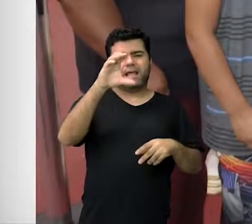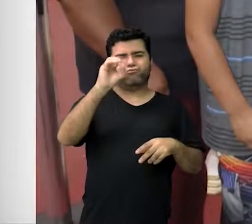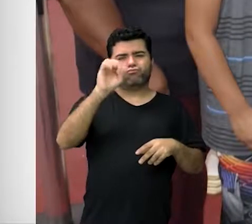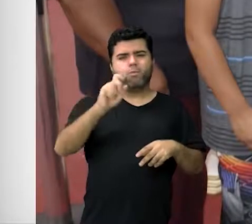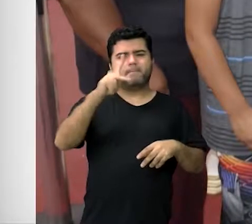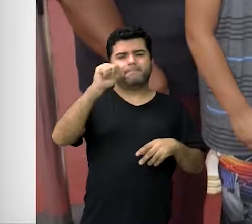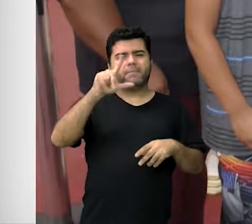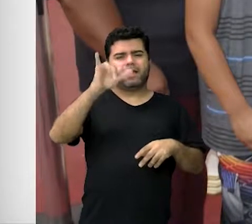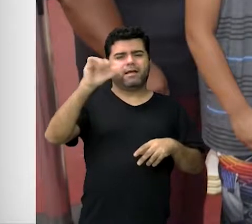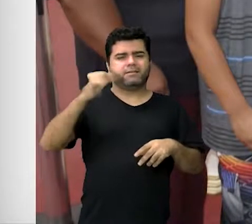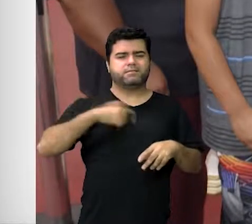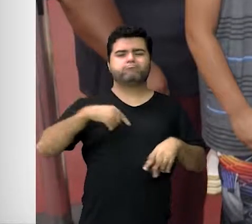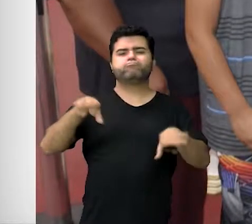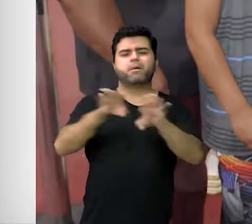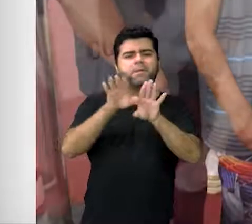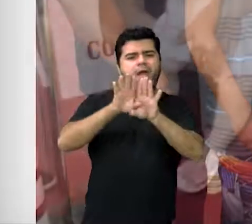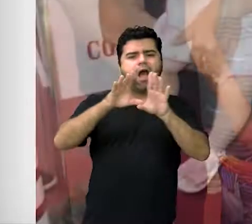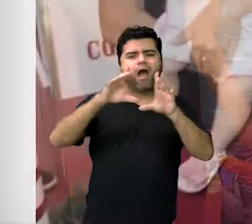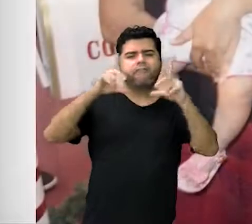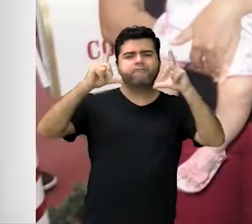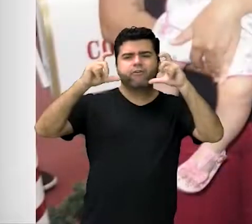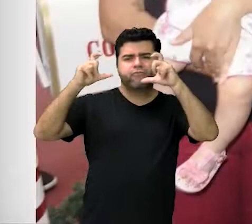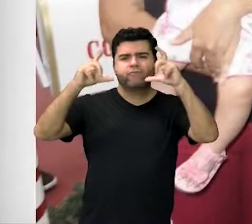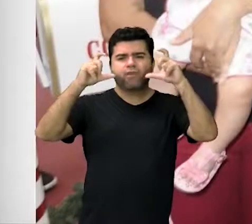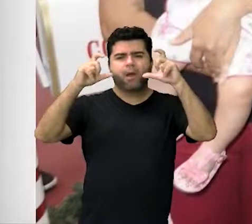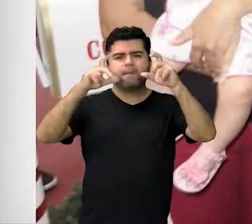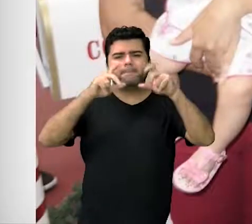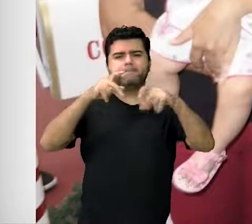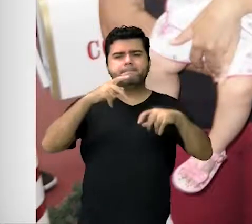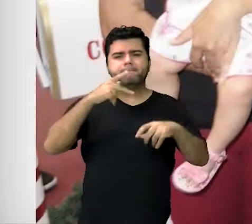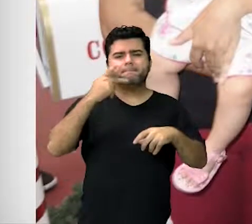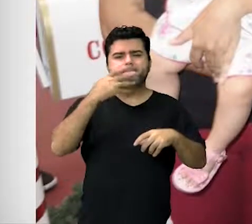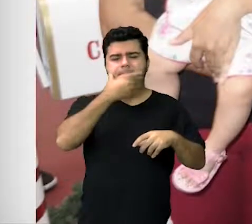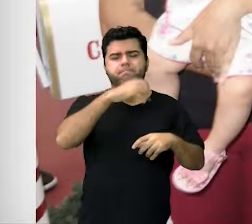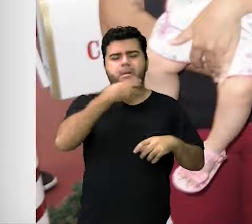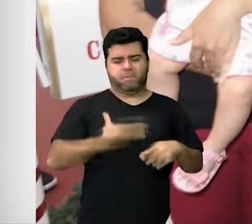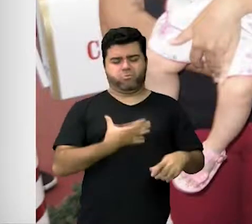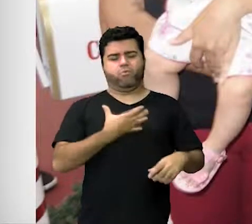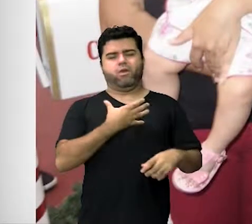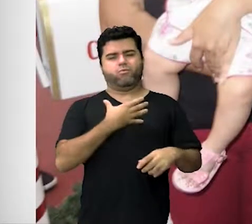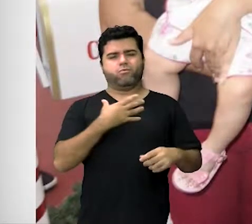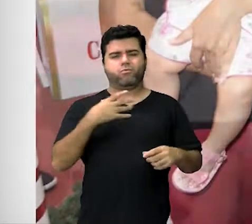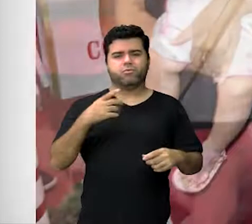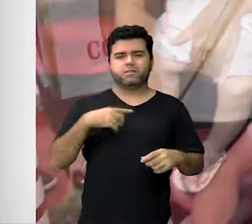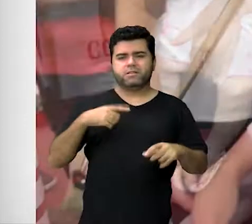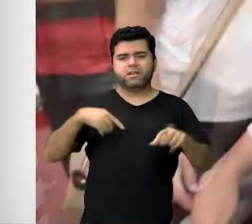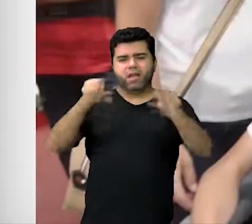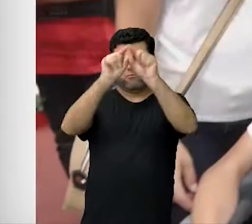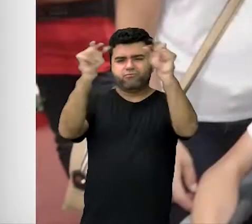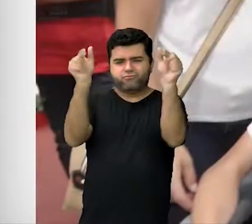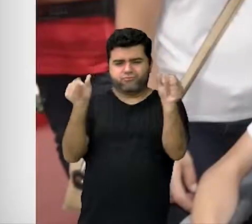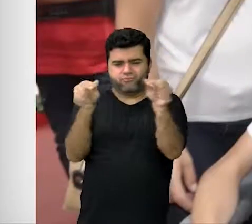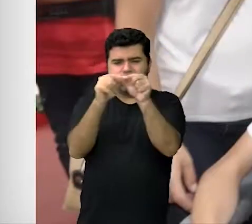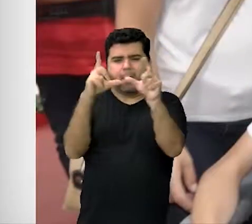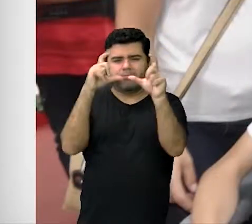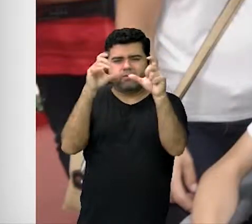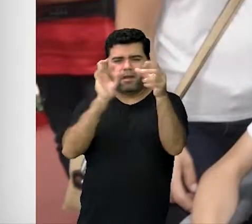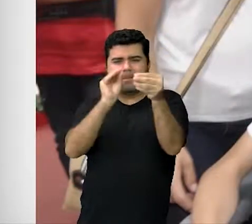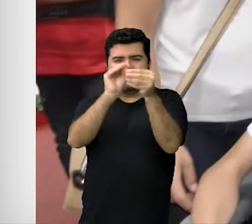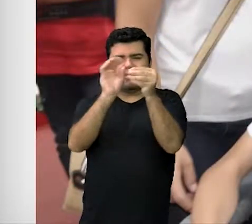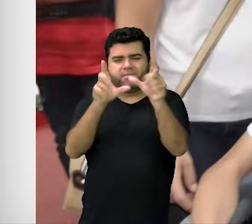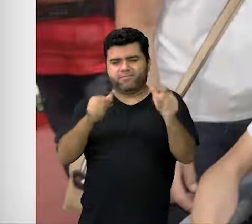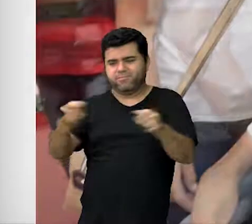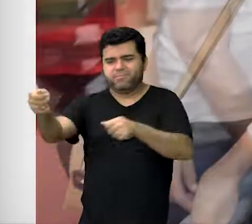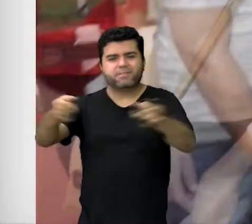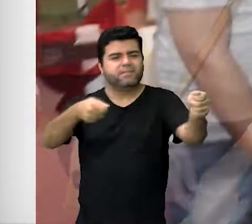A fotótica, que tirou as fotos com o Papai Noel, deu as fotos com o porta-retrato para todos que estavam ali. E